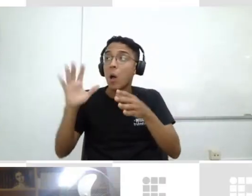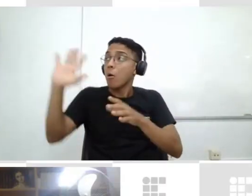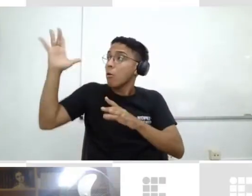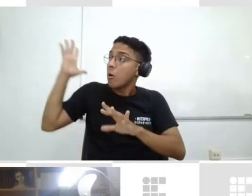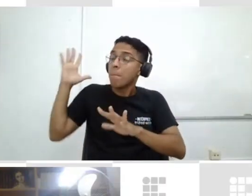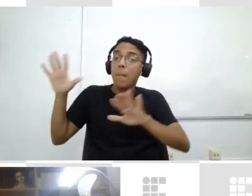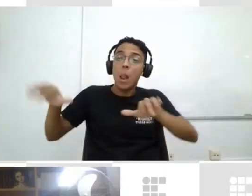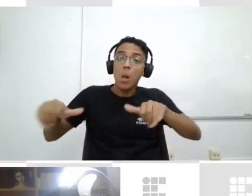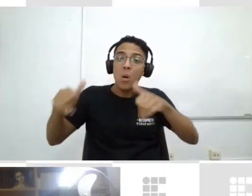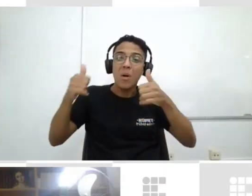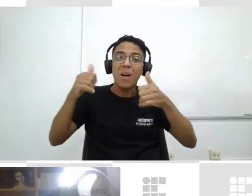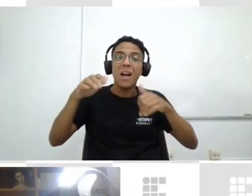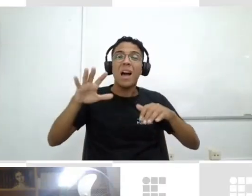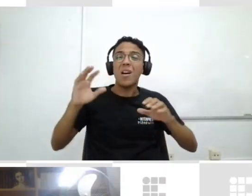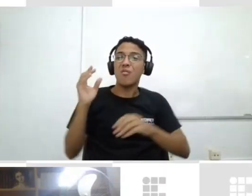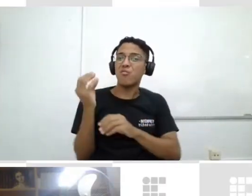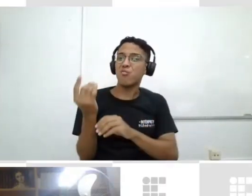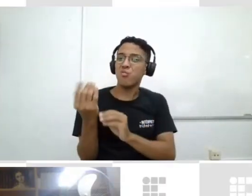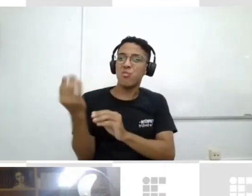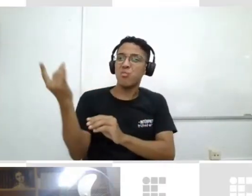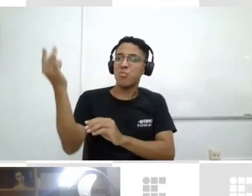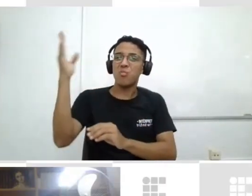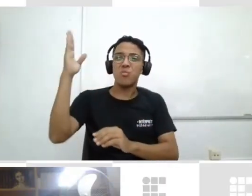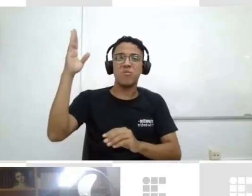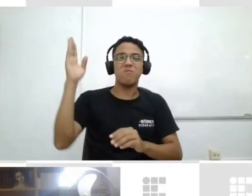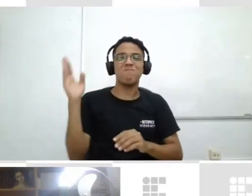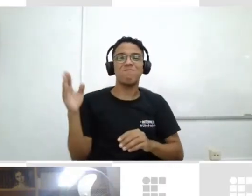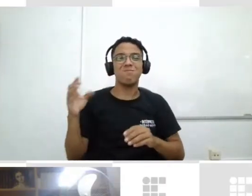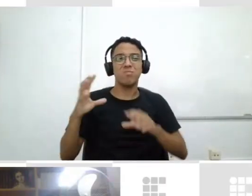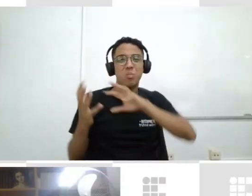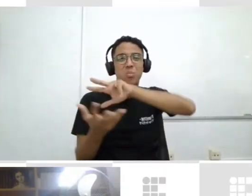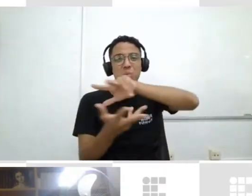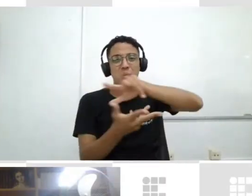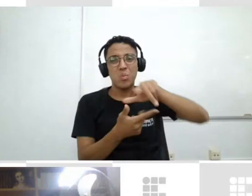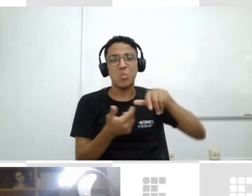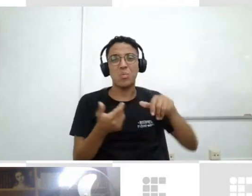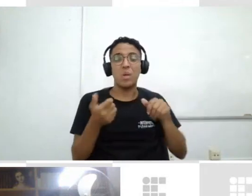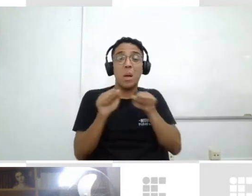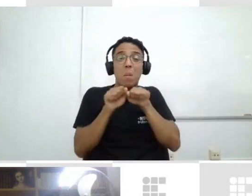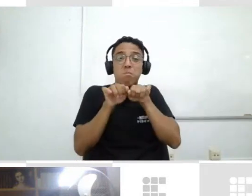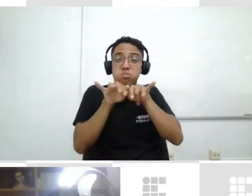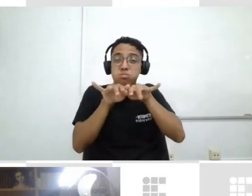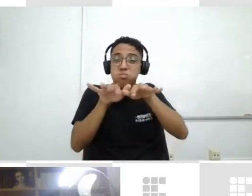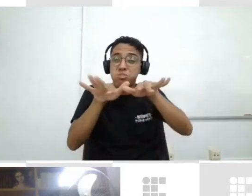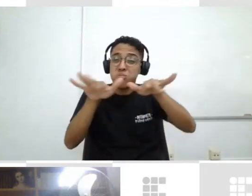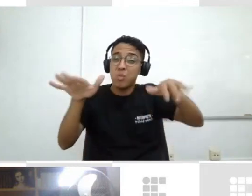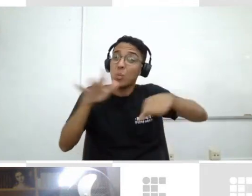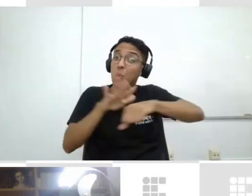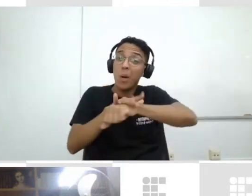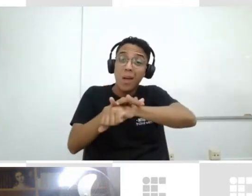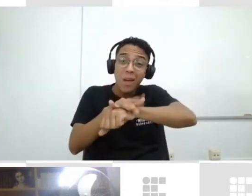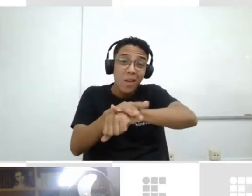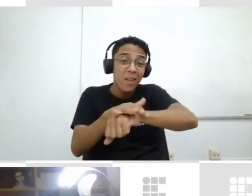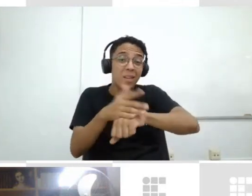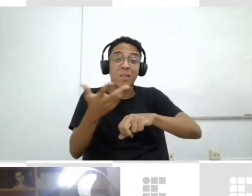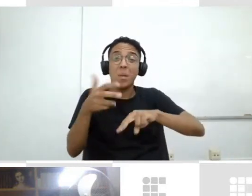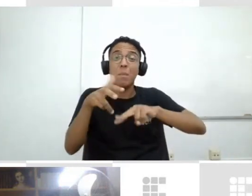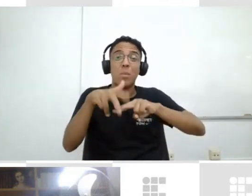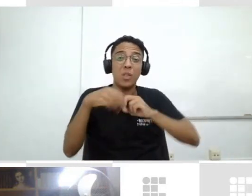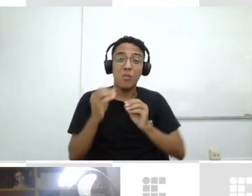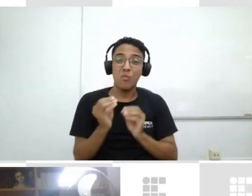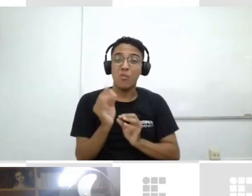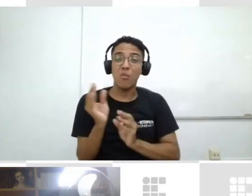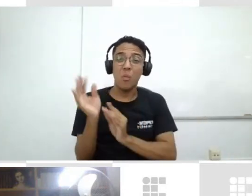aumento de todos os tipos, de todos os riscos de doenças que são transmitidas, seja por vetores, porque você está